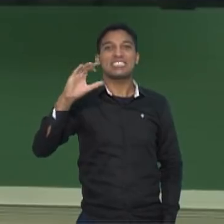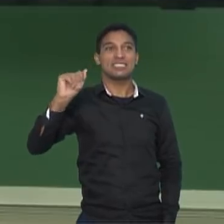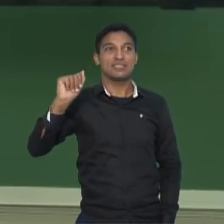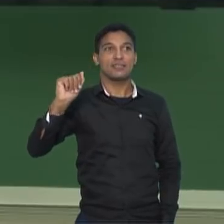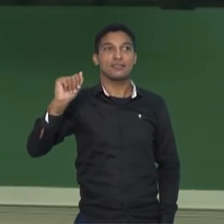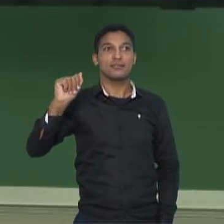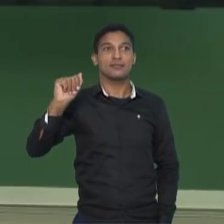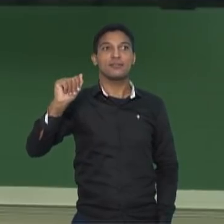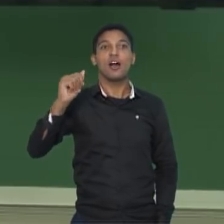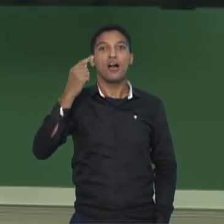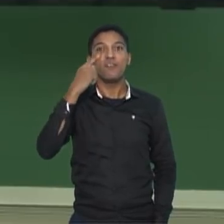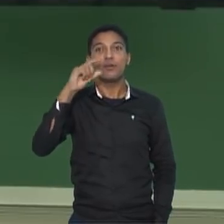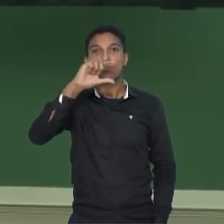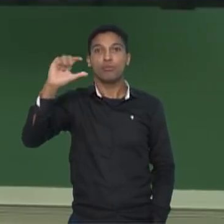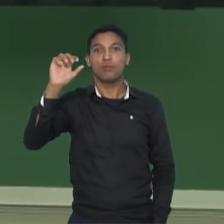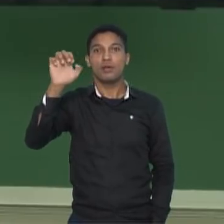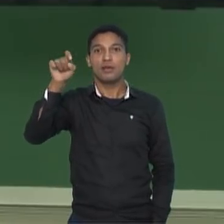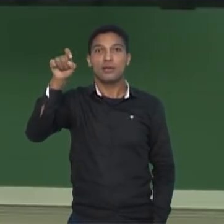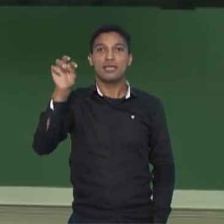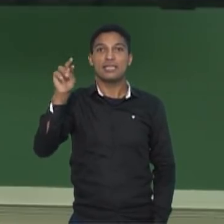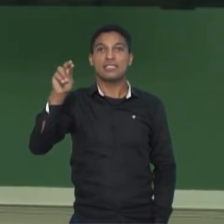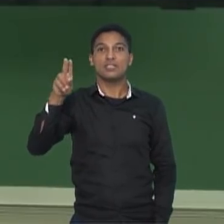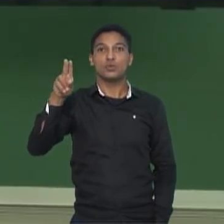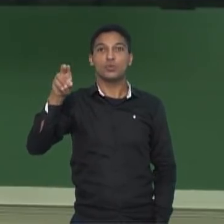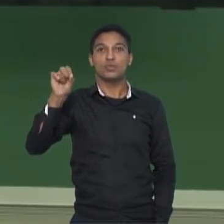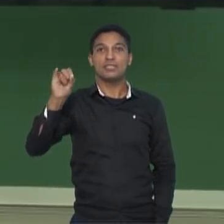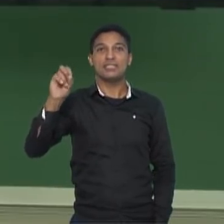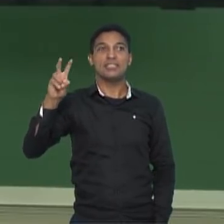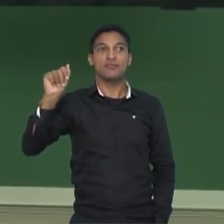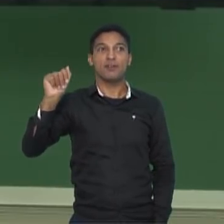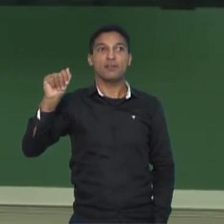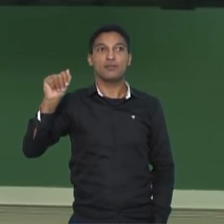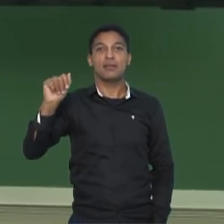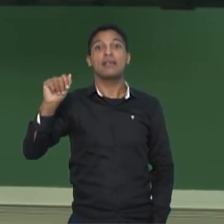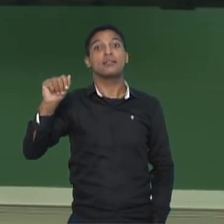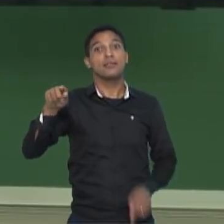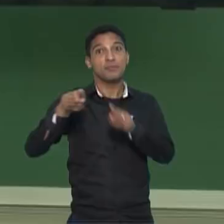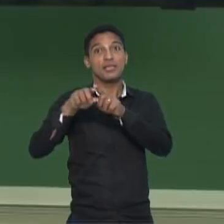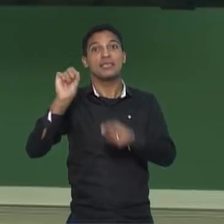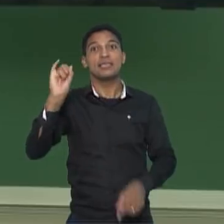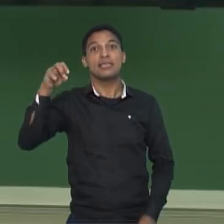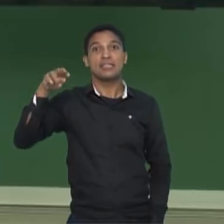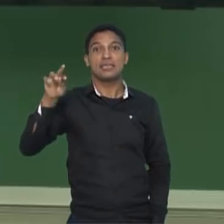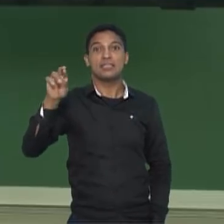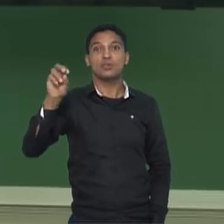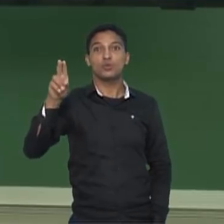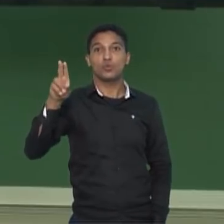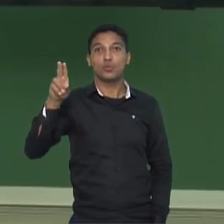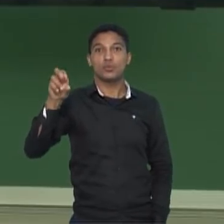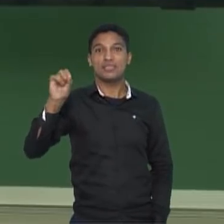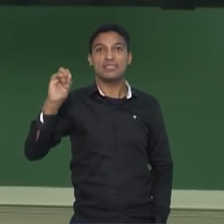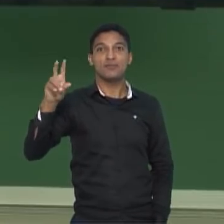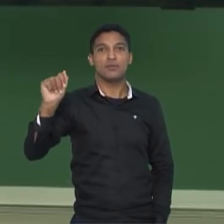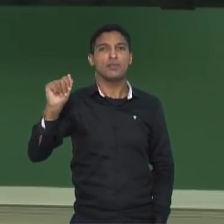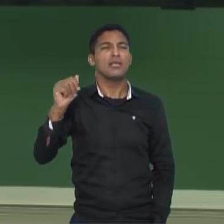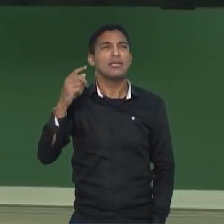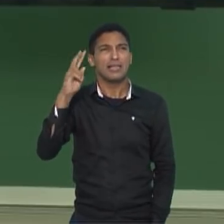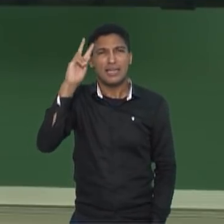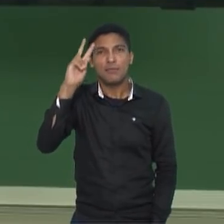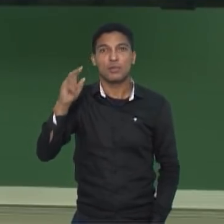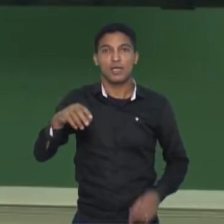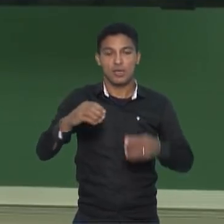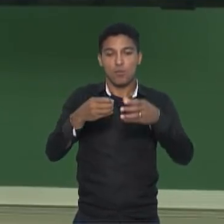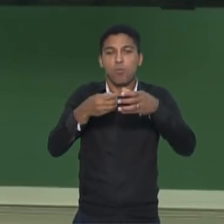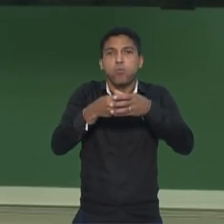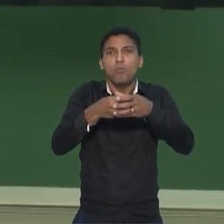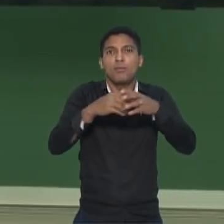O que era magma? Lá no conteúdo das camadas internas da Terra, a gente estudou que na camada manto